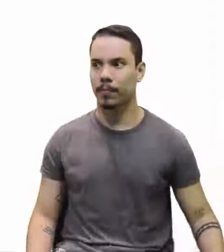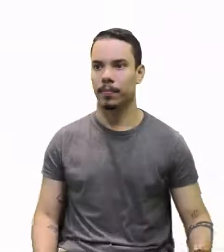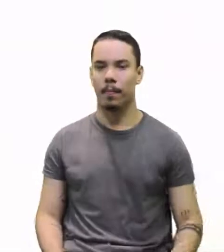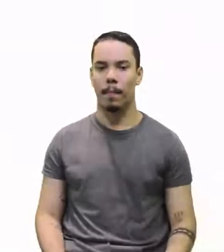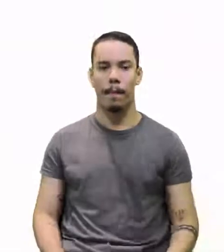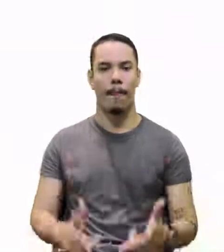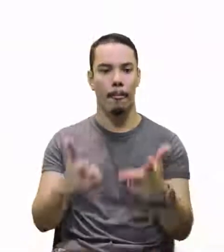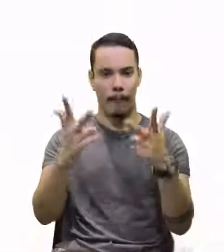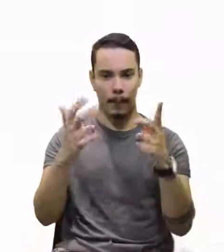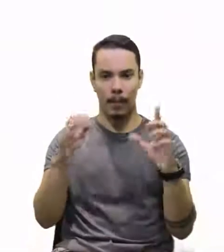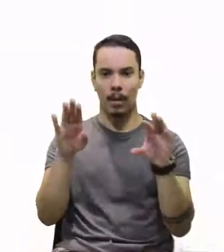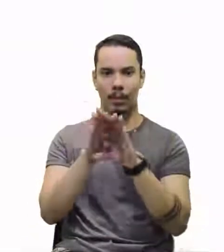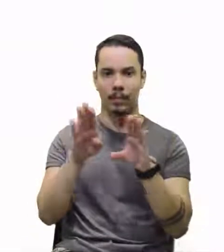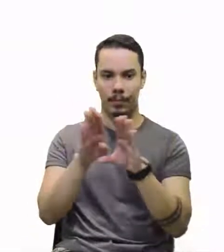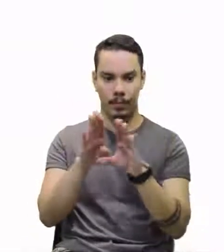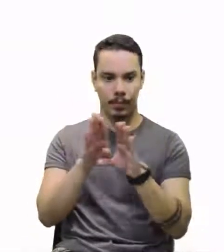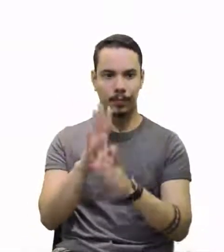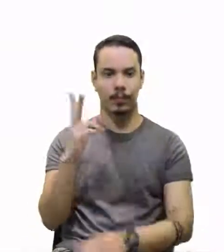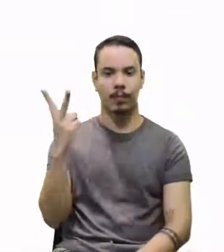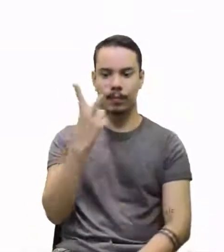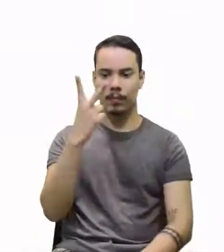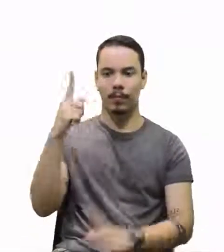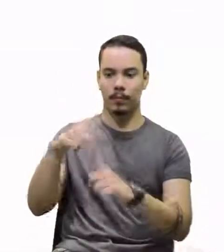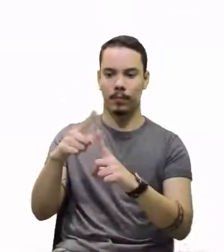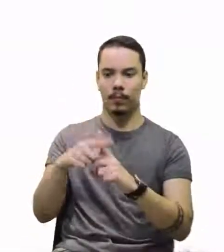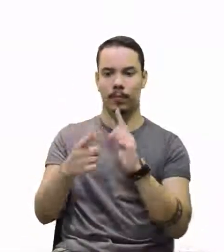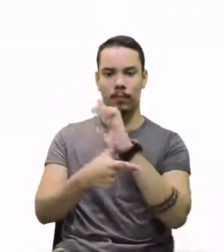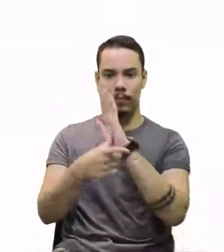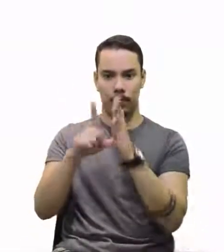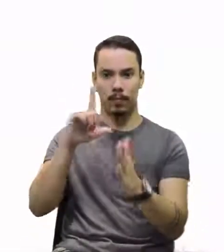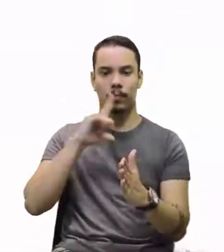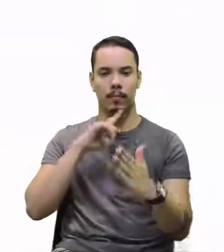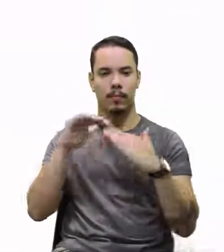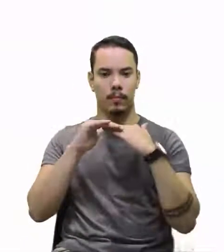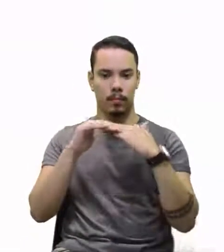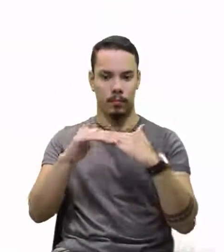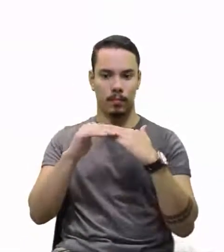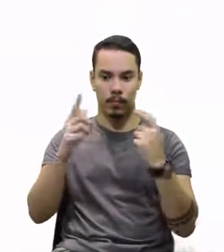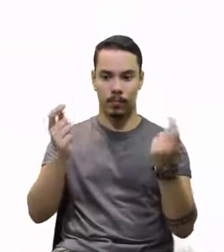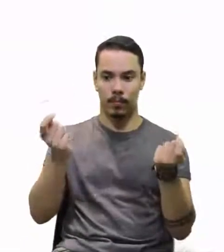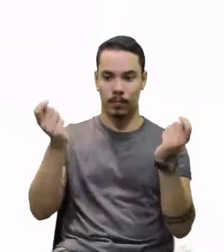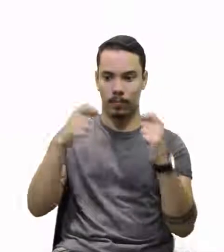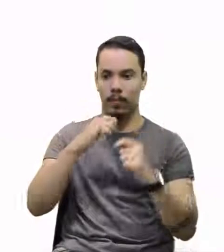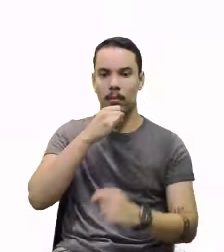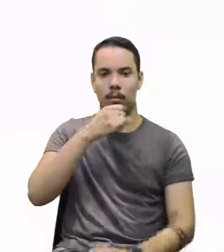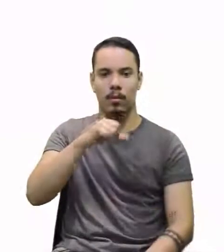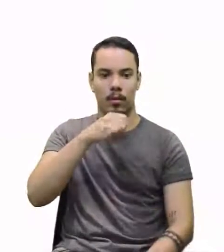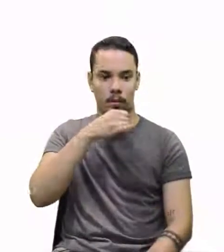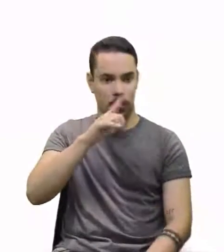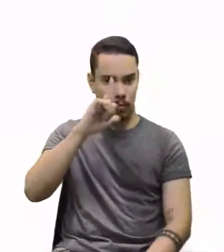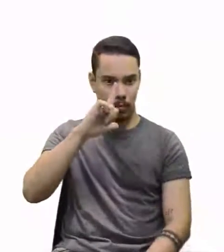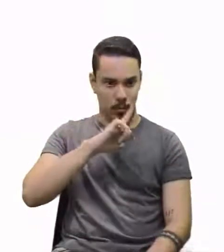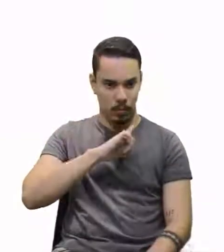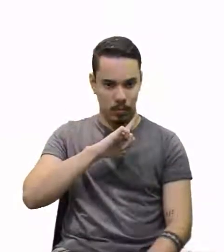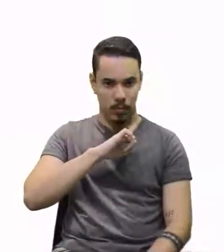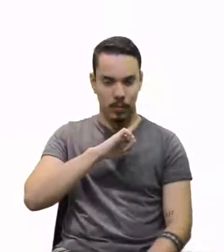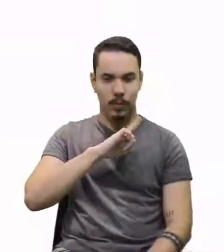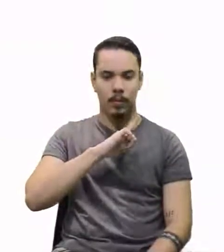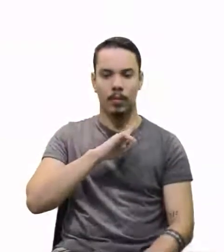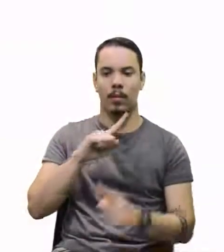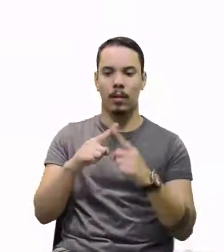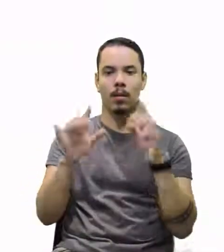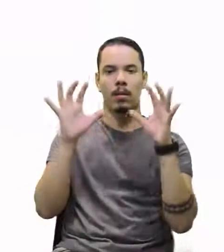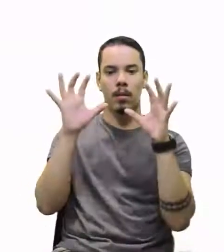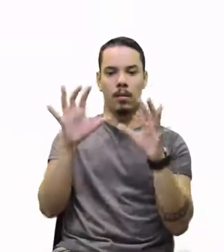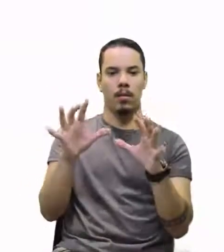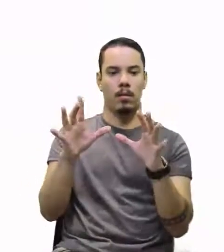Percebemos que os indutores e os capacitores têm por comum a capacidade de armazenar energia. Assim como